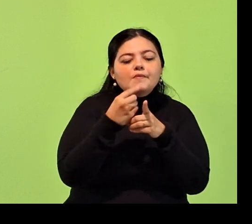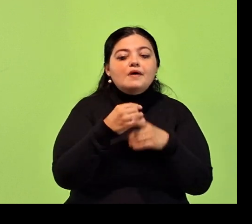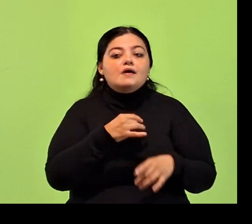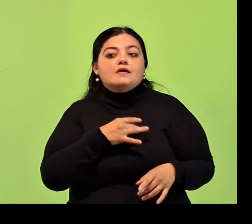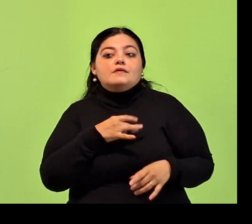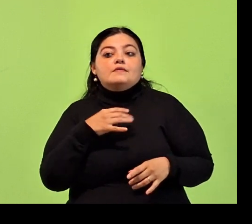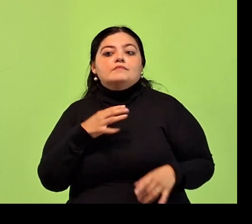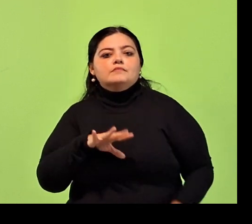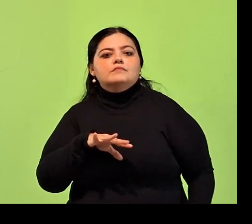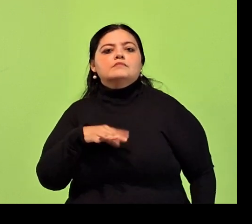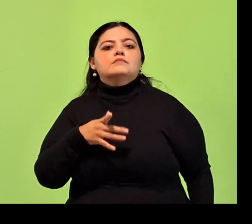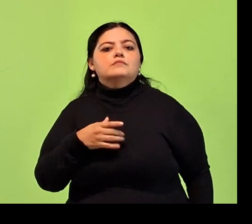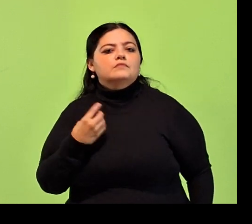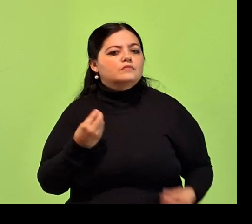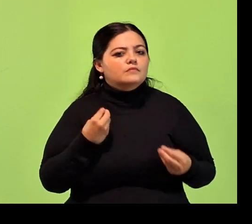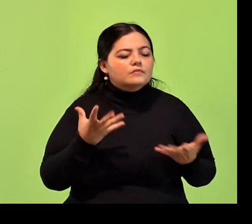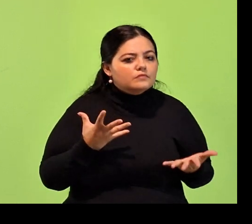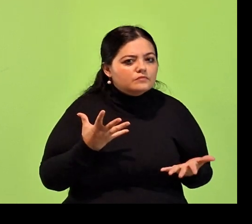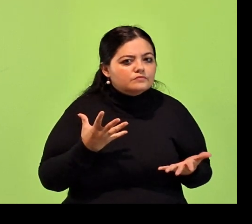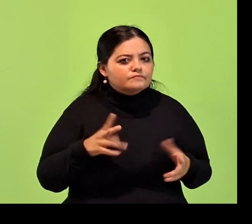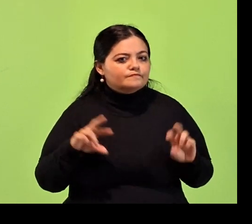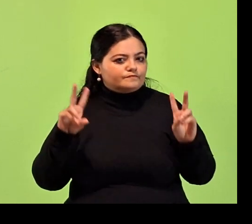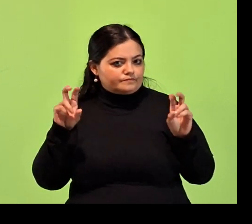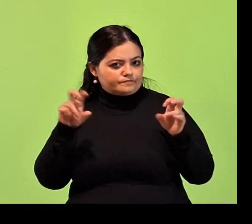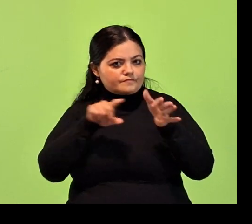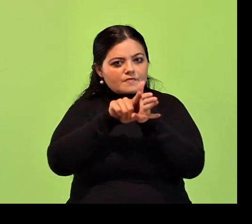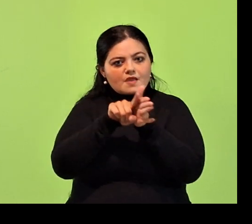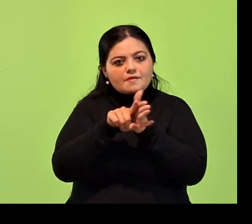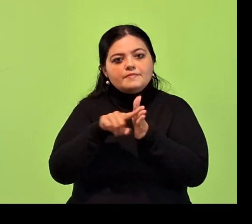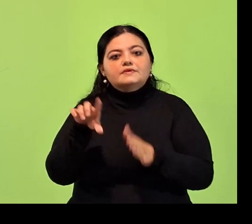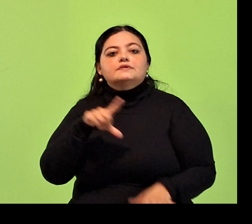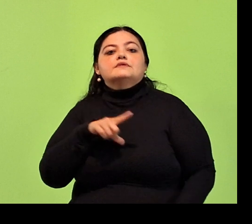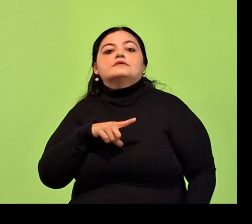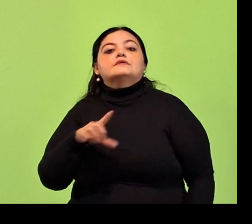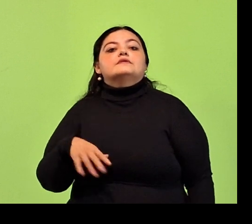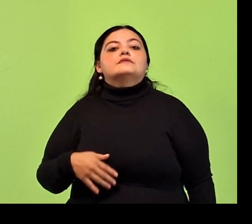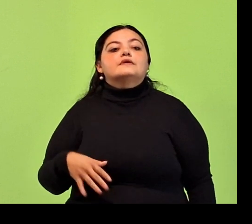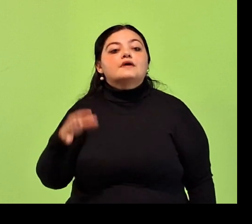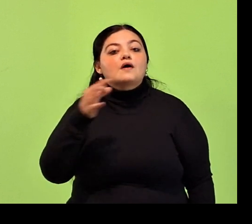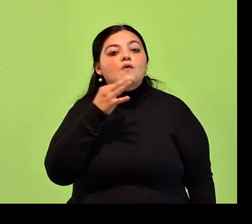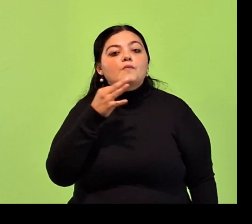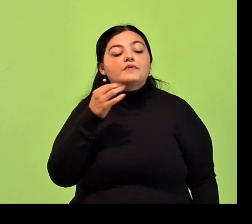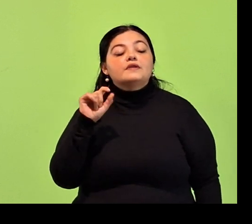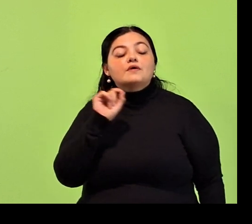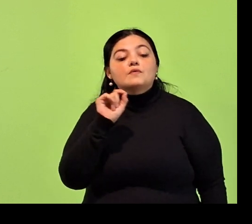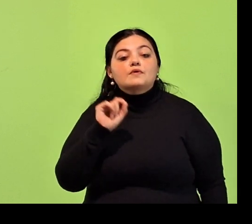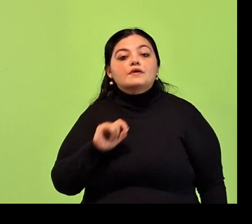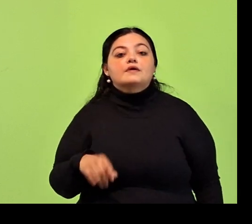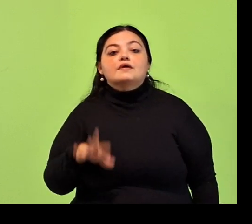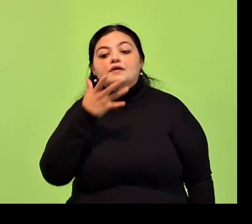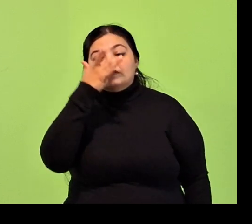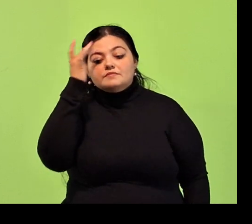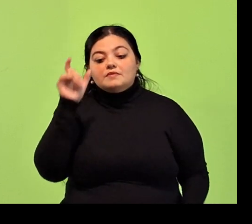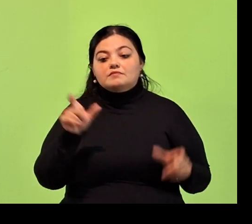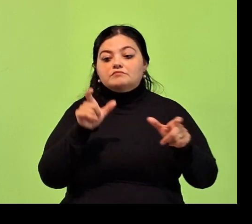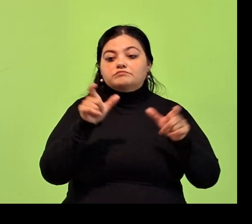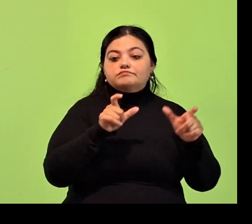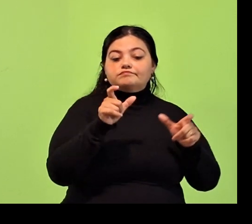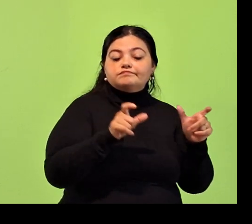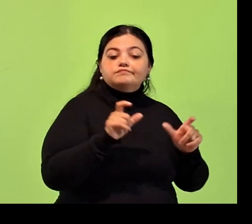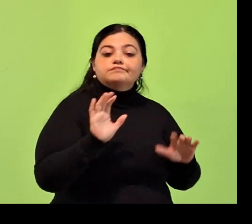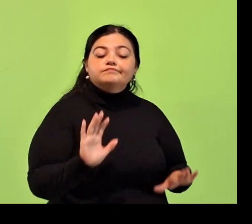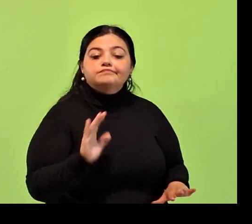pânicos. Em síntese, nossa pesquisa carrega a proposição de colocar os corpos dissidentes em um lugar de evidência,